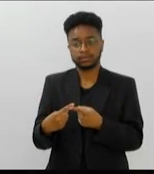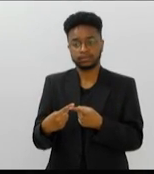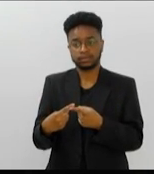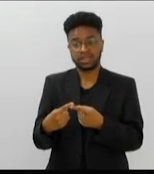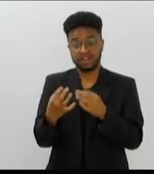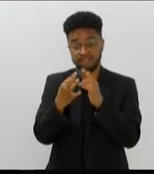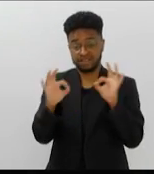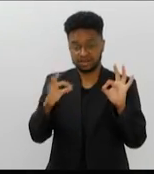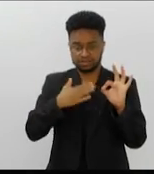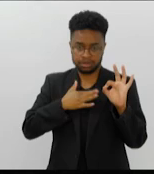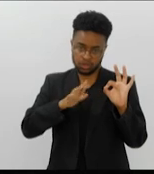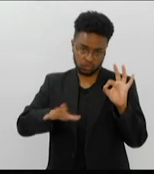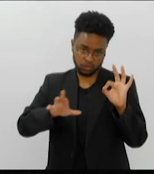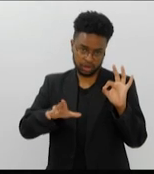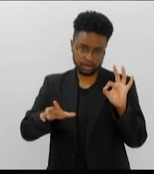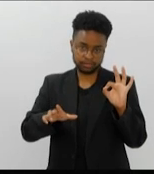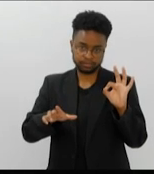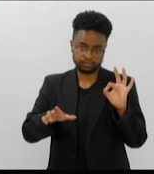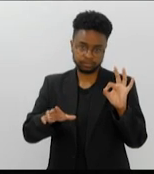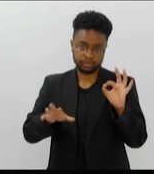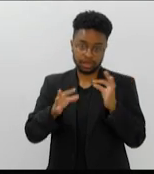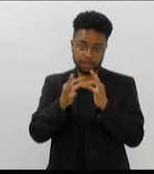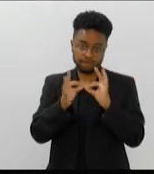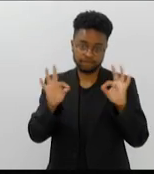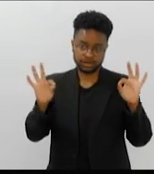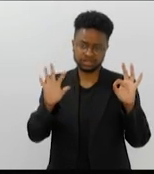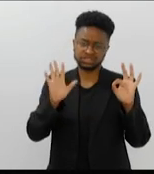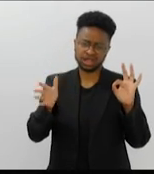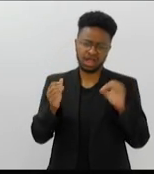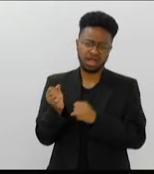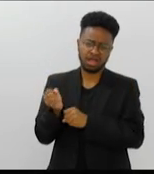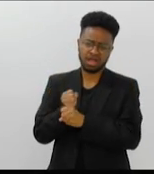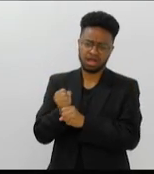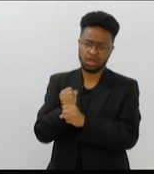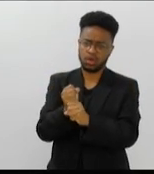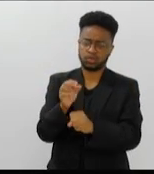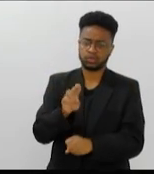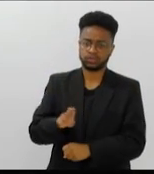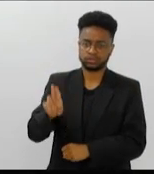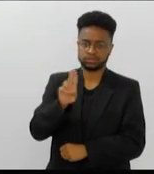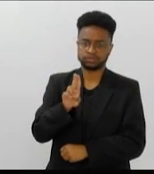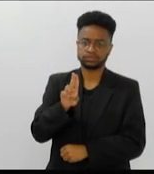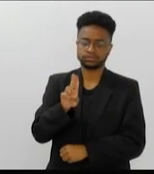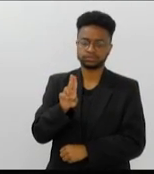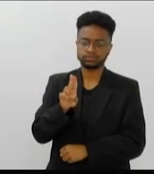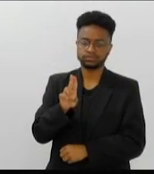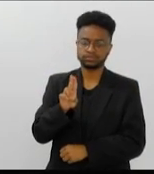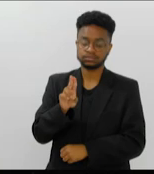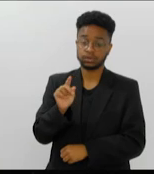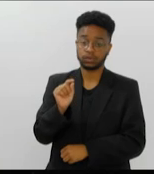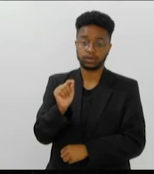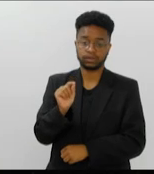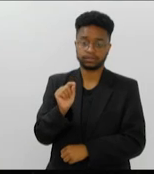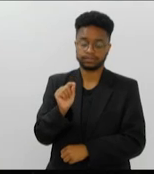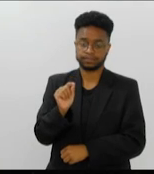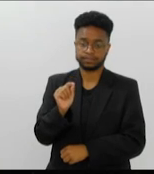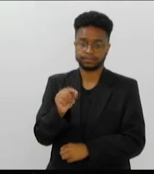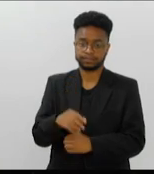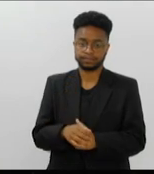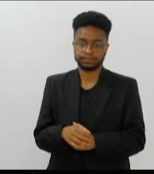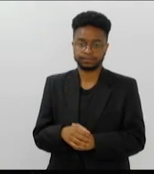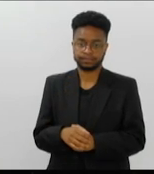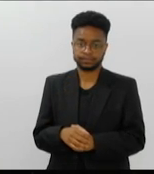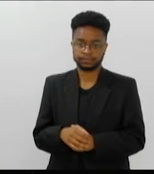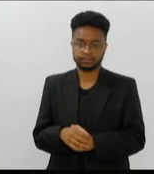não é minha, a frase é usada já há muitos anos, é que não